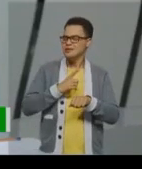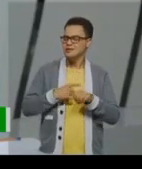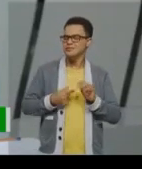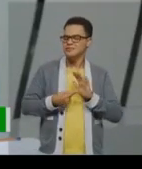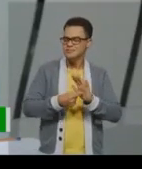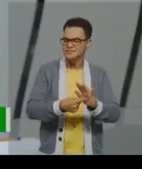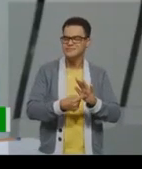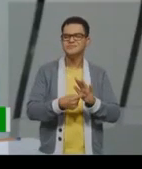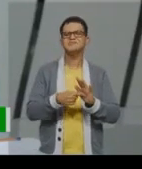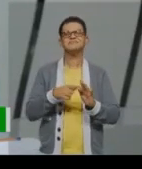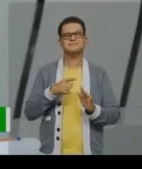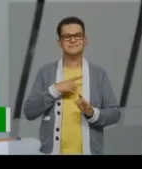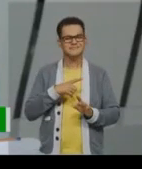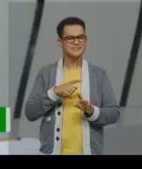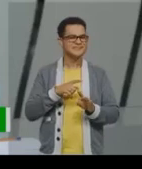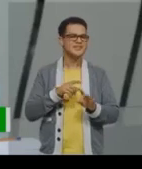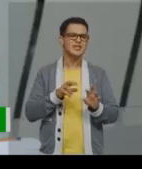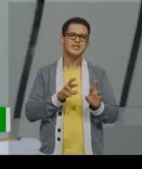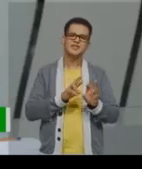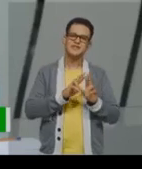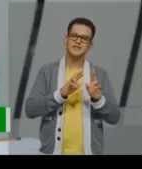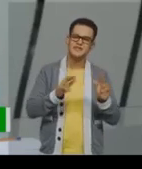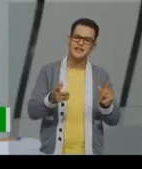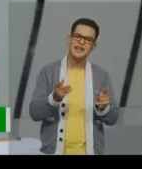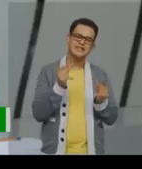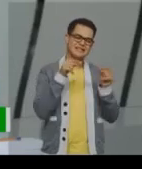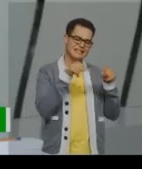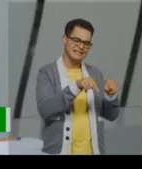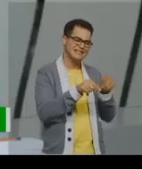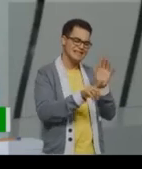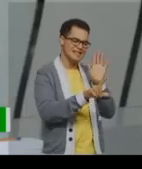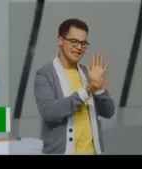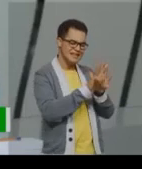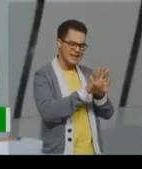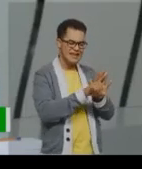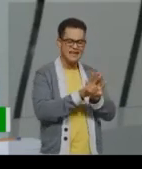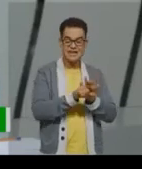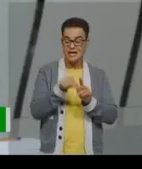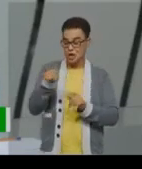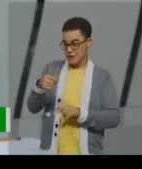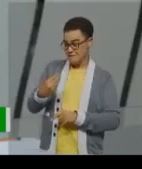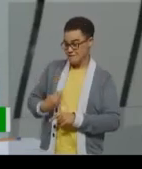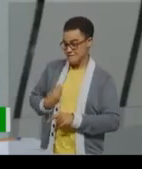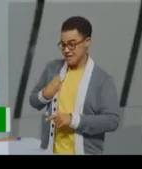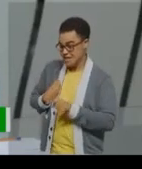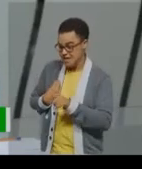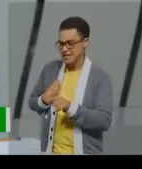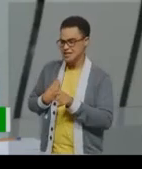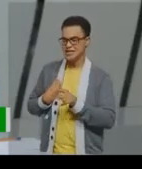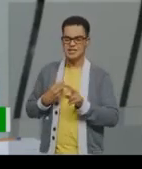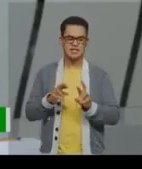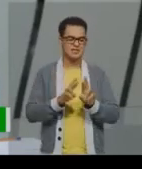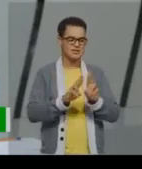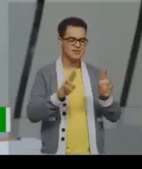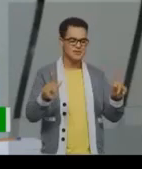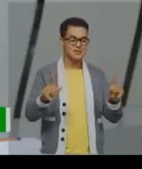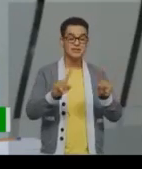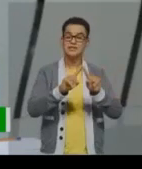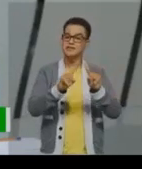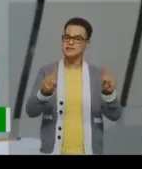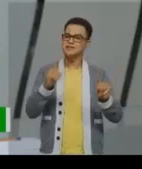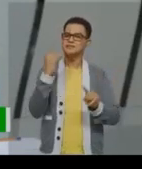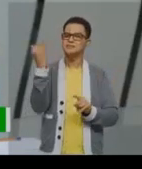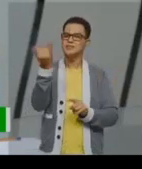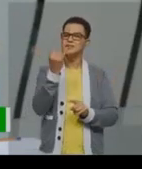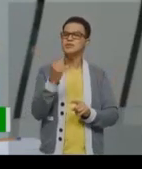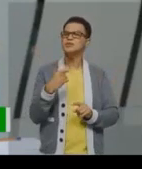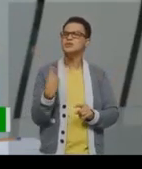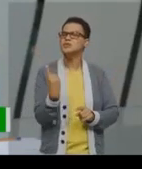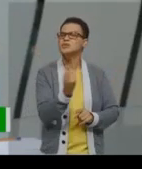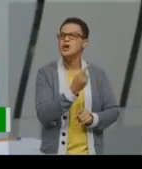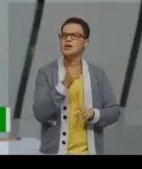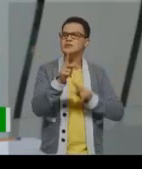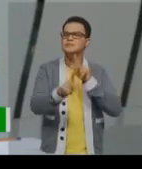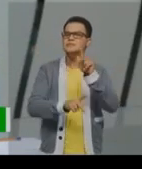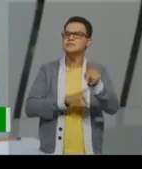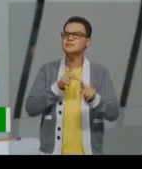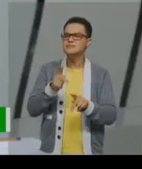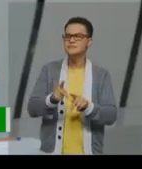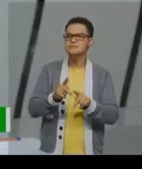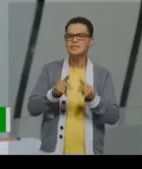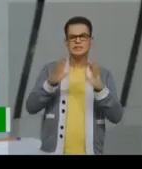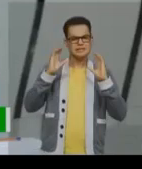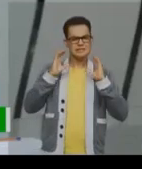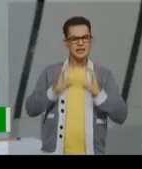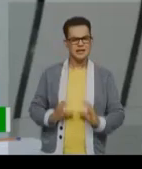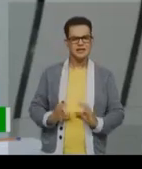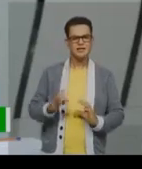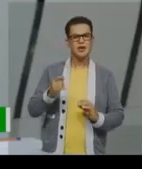uma diferença, sim, entre o que está na lei e o que está na prática, mas há também um papel muito importante nosso, enquanto cidadão, né? Para saber